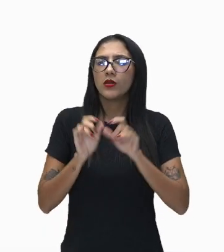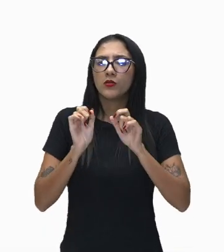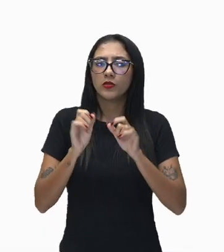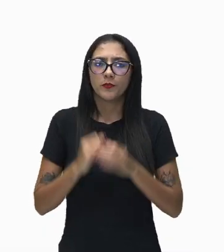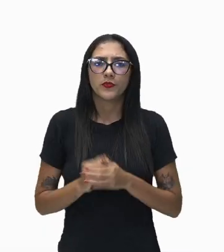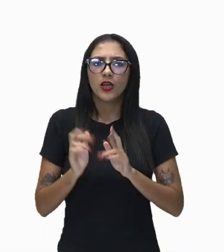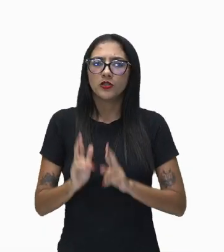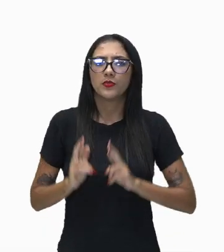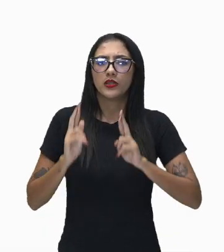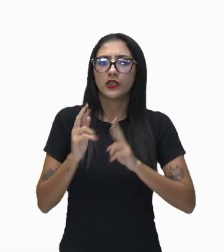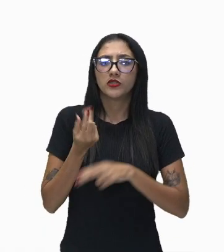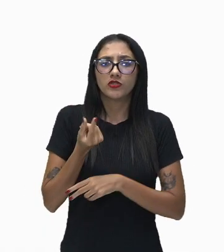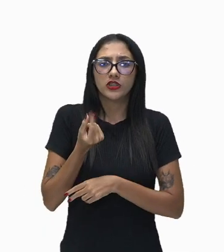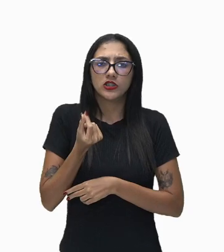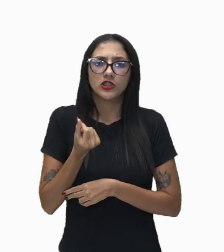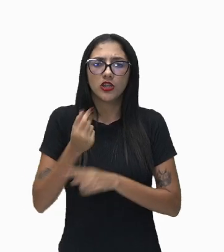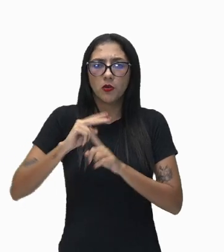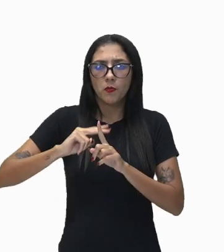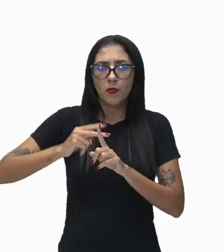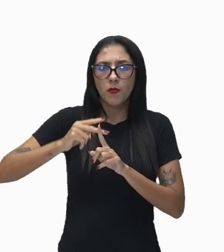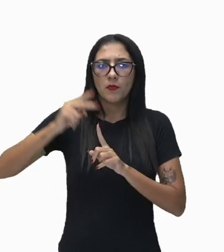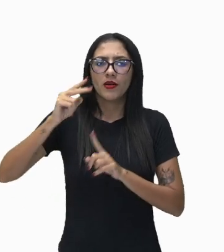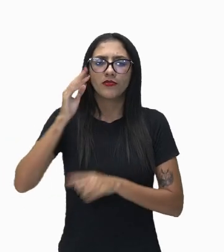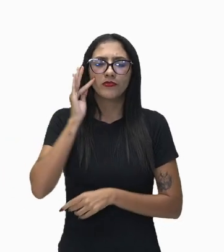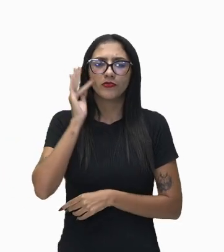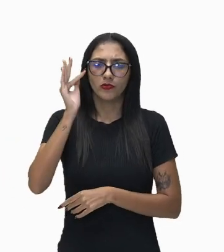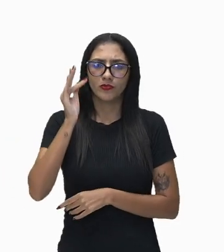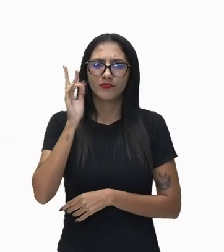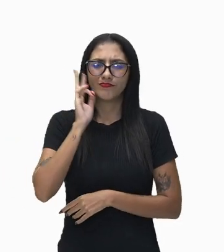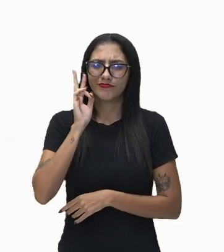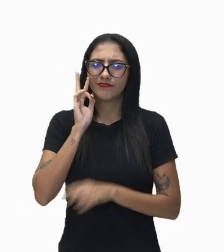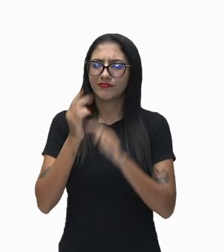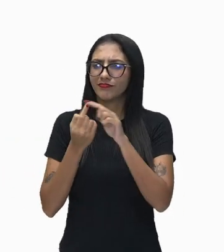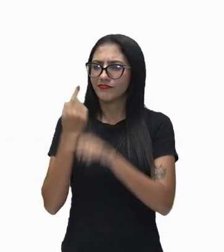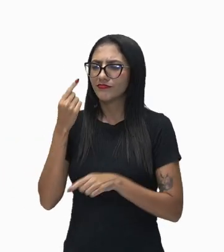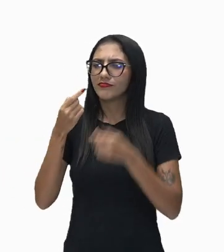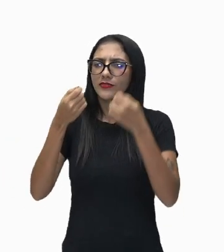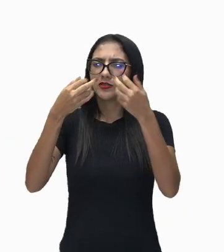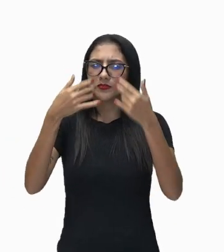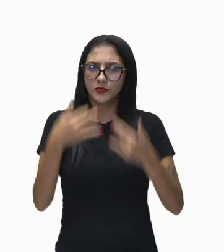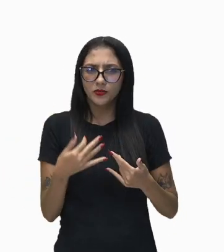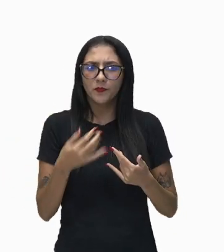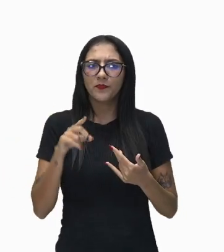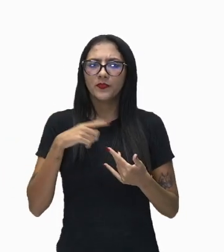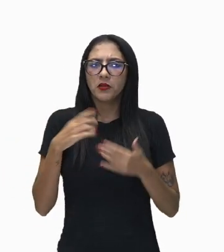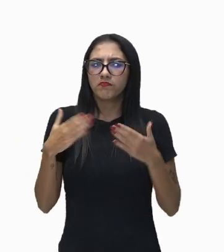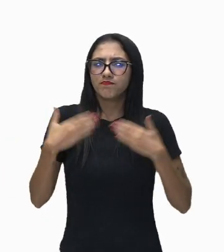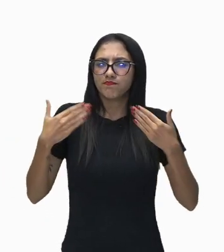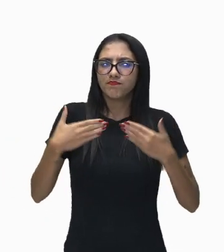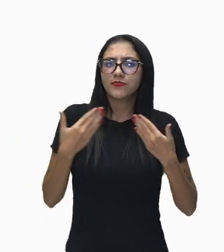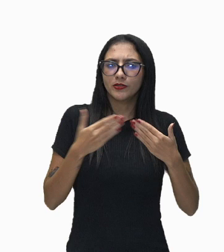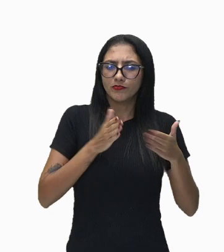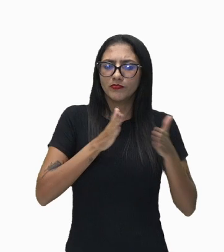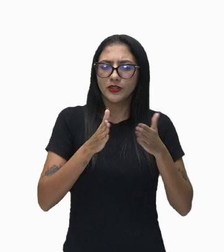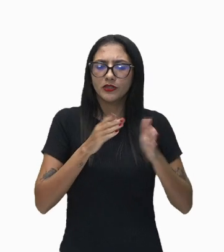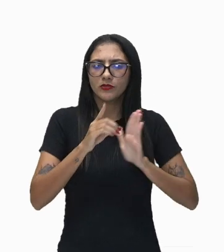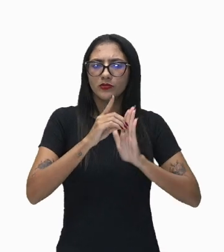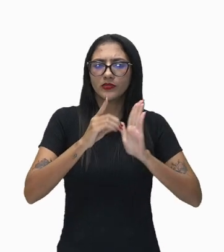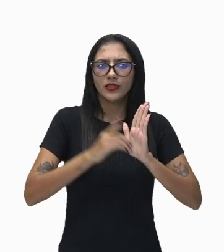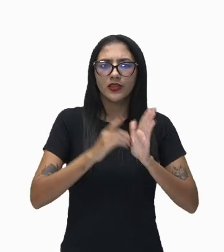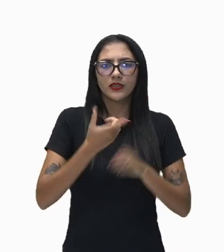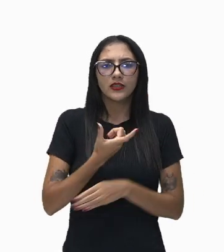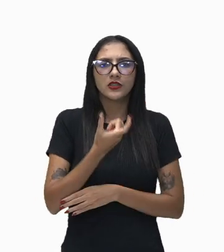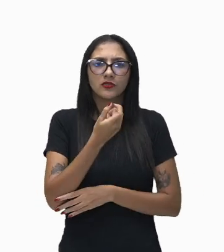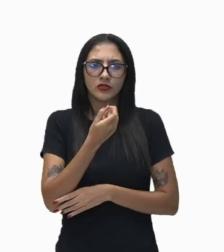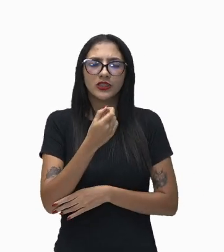que a gente já conversou, né, no começo da nossa aula. A euforia da década de 1920 levou à